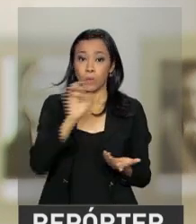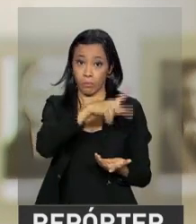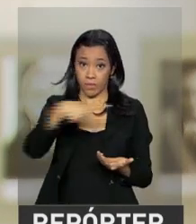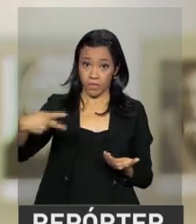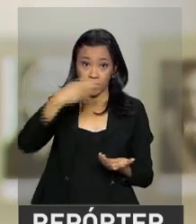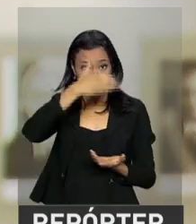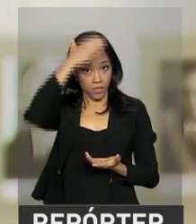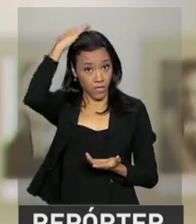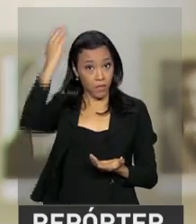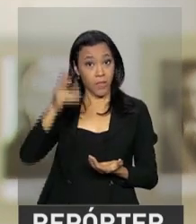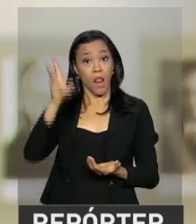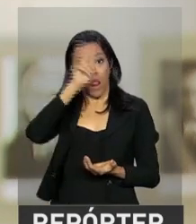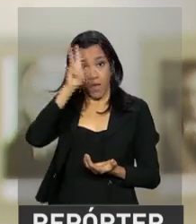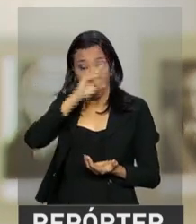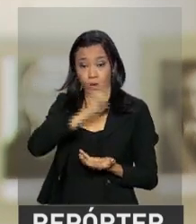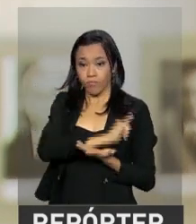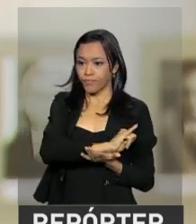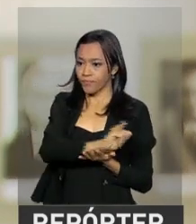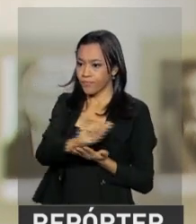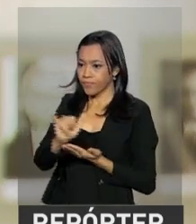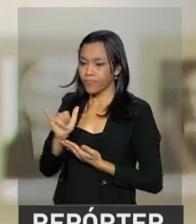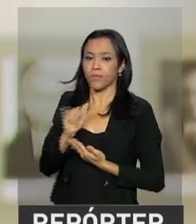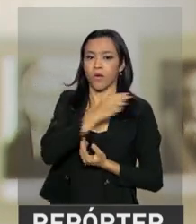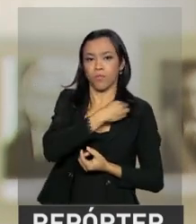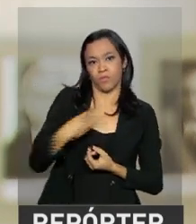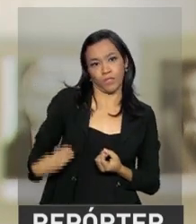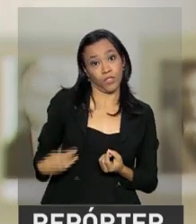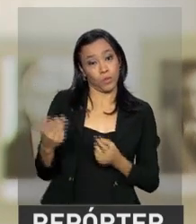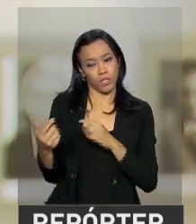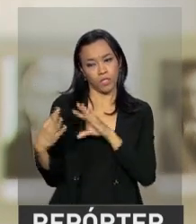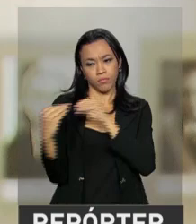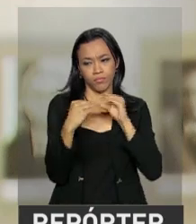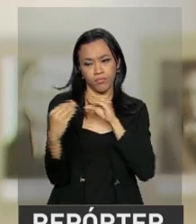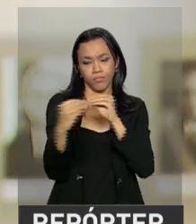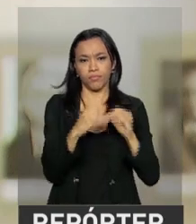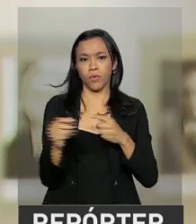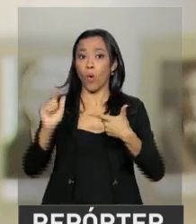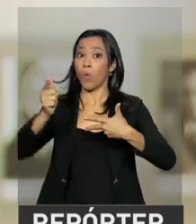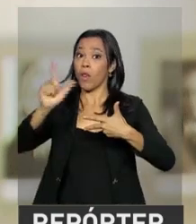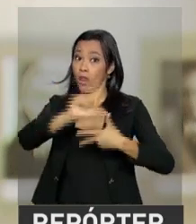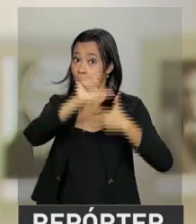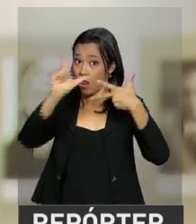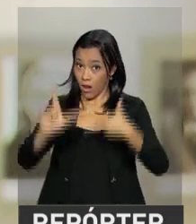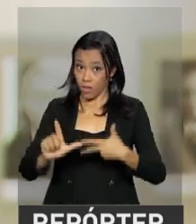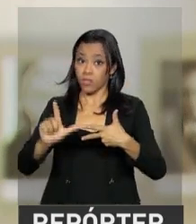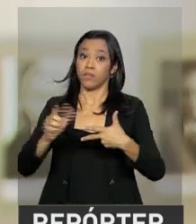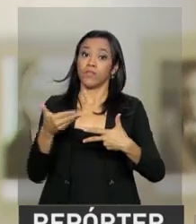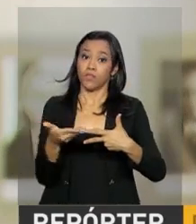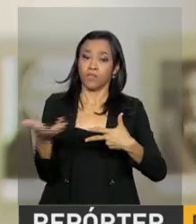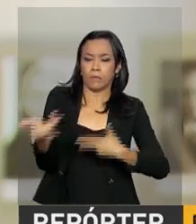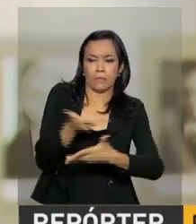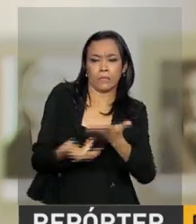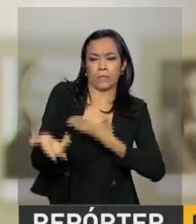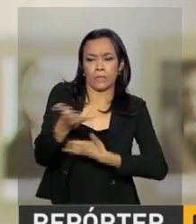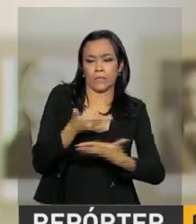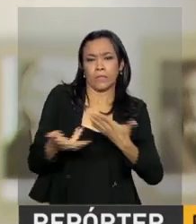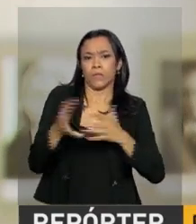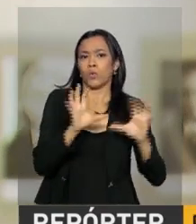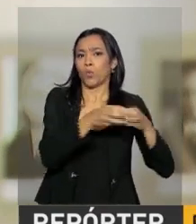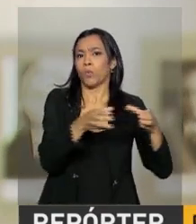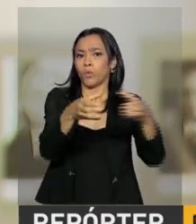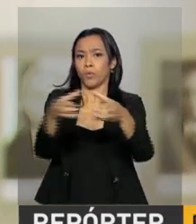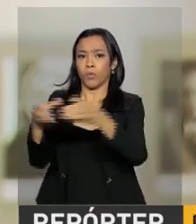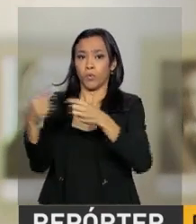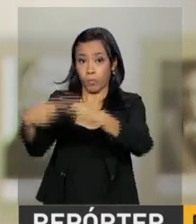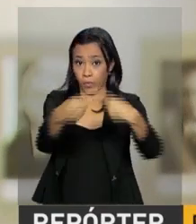Temer lembrou aos ministros que o diálogo com o legislativo deve continuar e solicitou aos partidos que se engajem para aprovação de